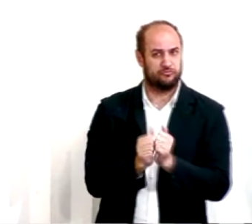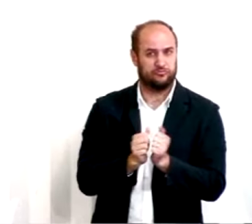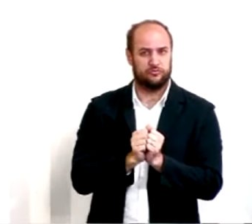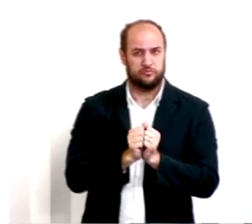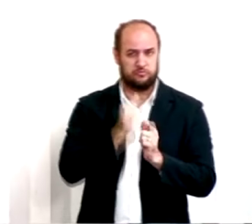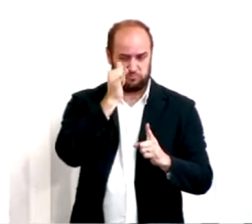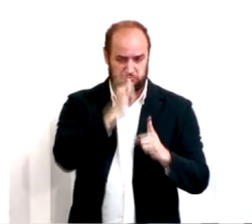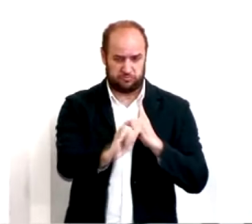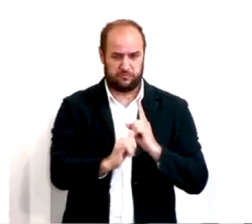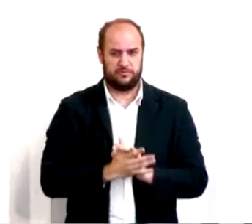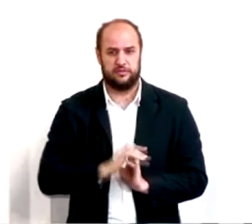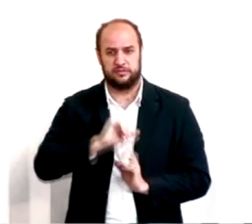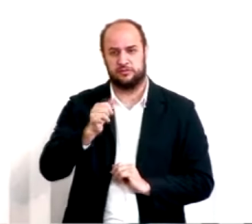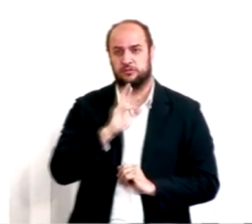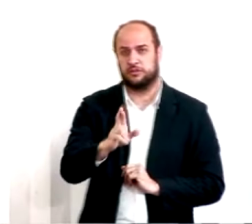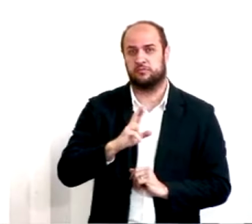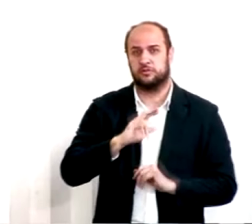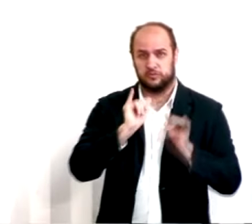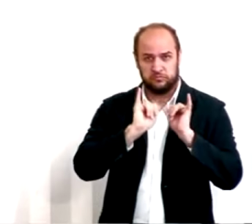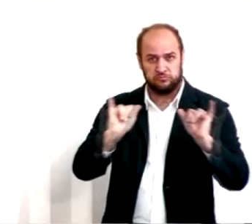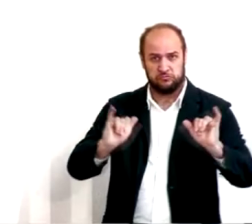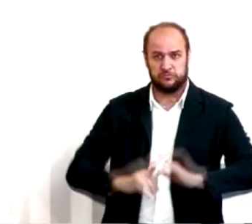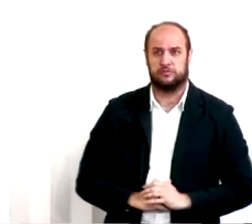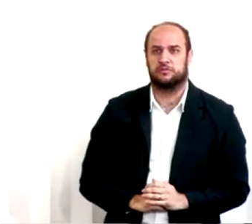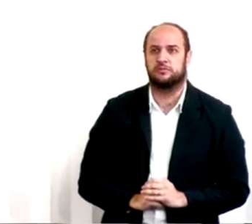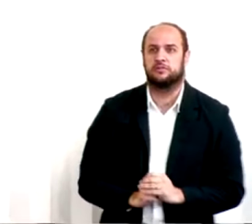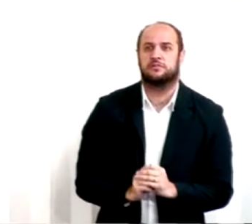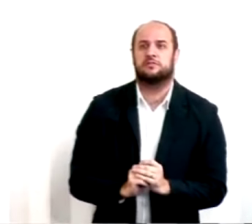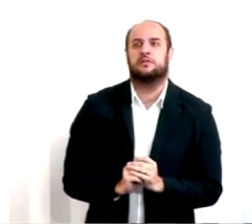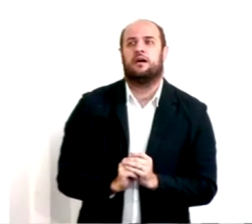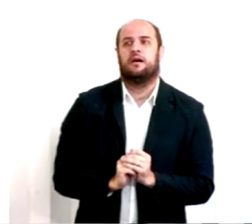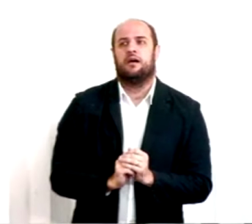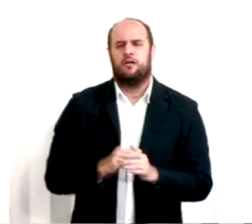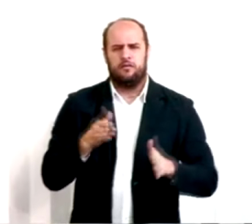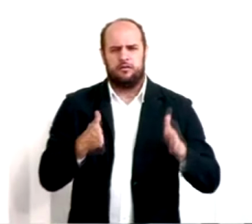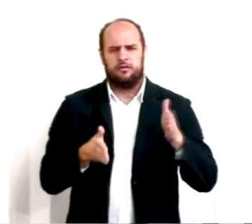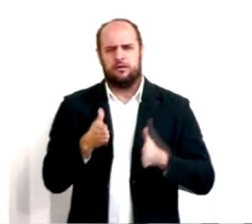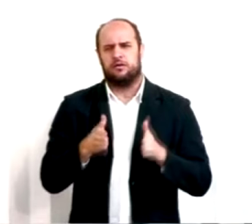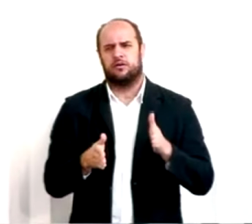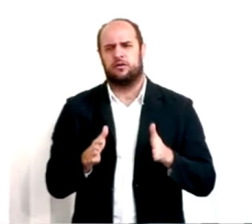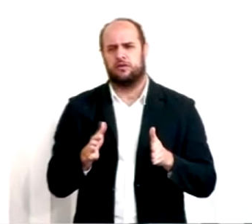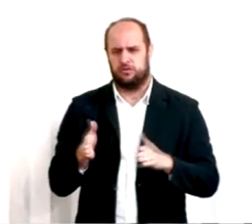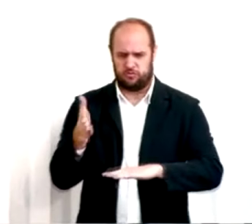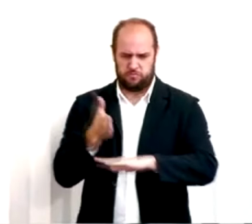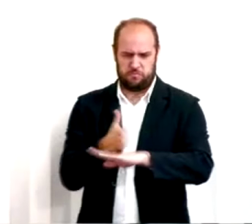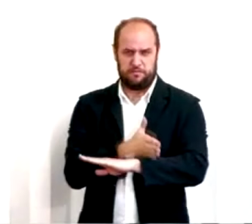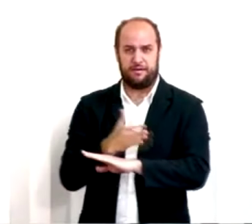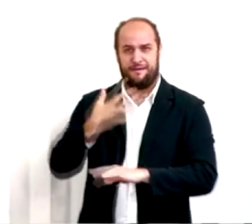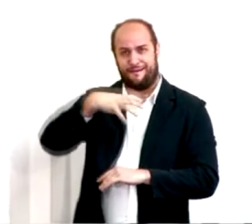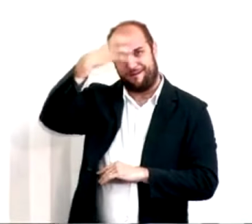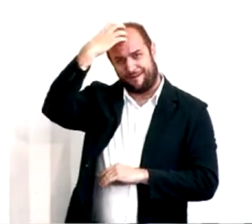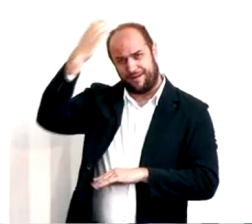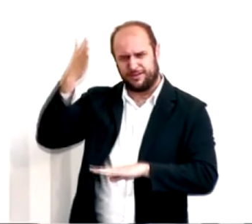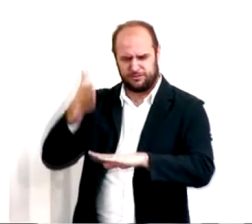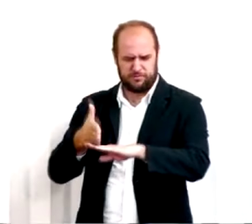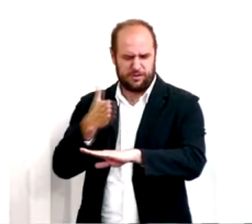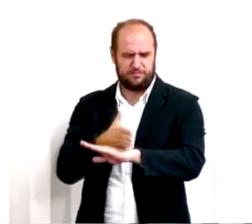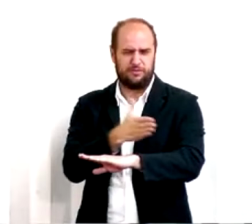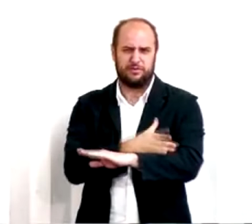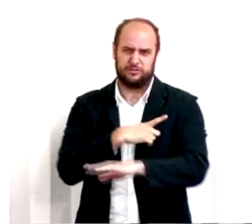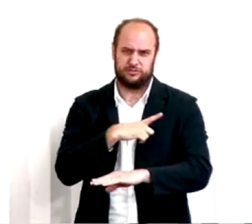profetizando Jeremias profetizou para num período de quatro grandes Reis então ele pegou várias